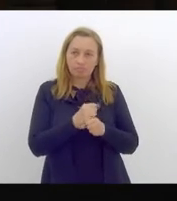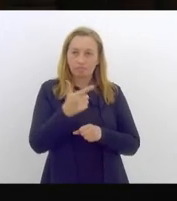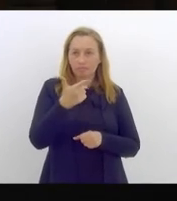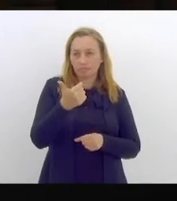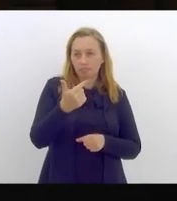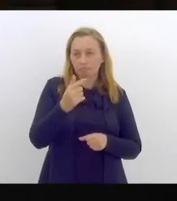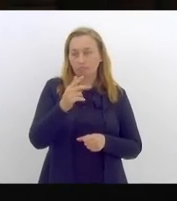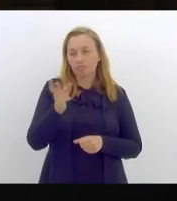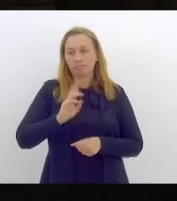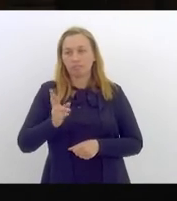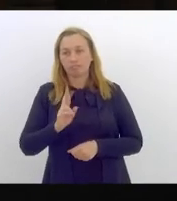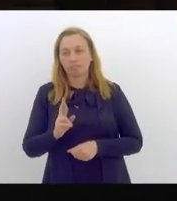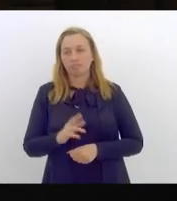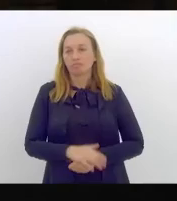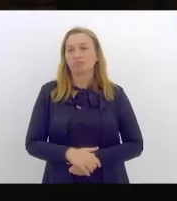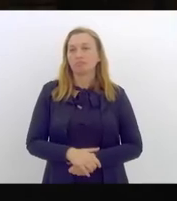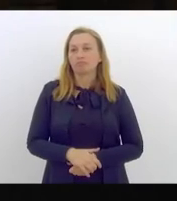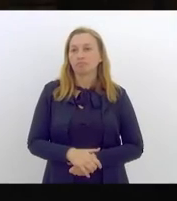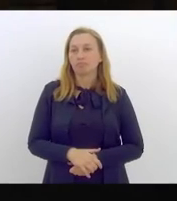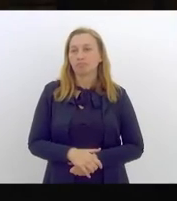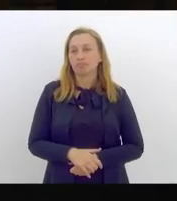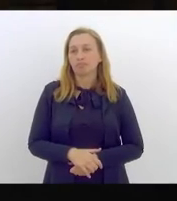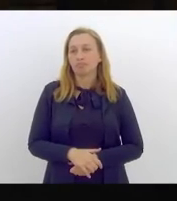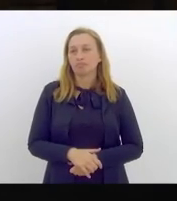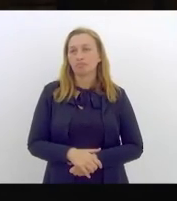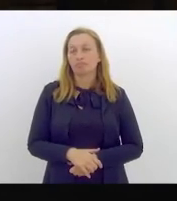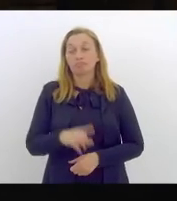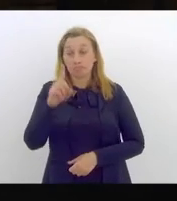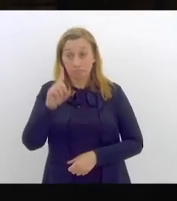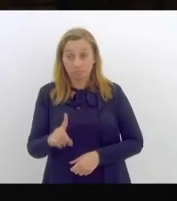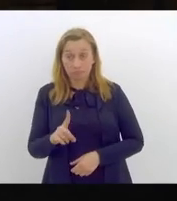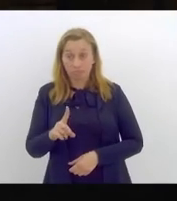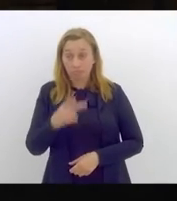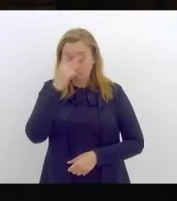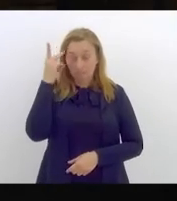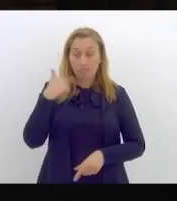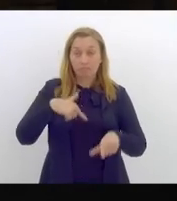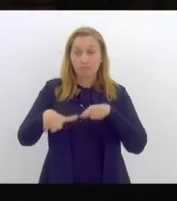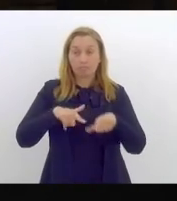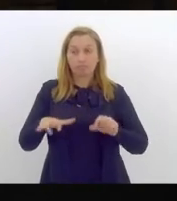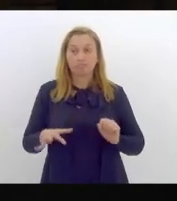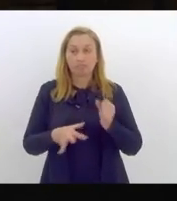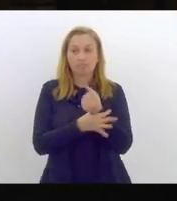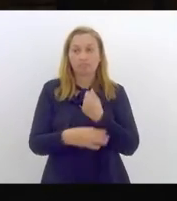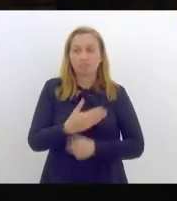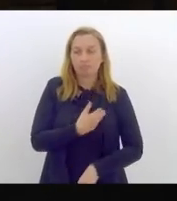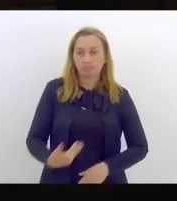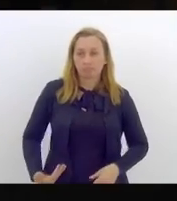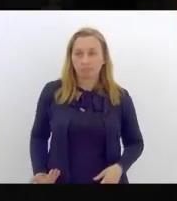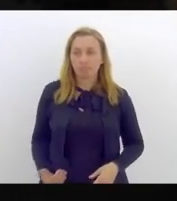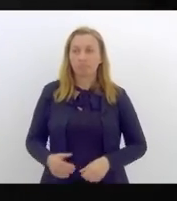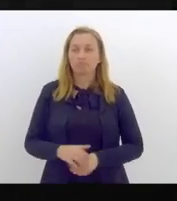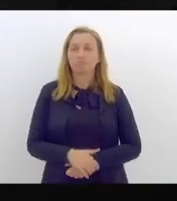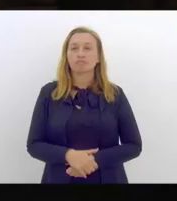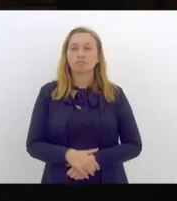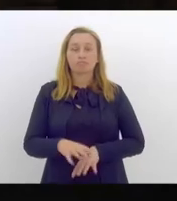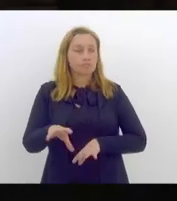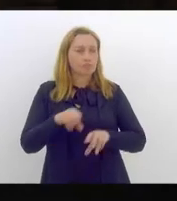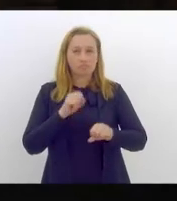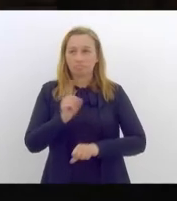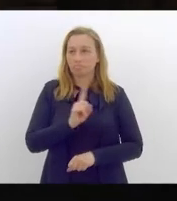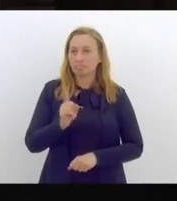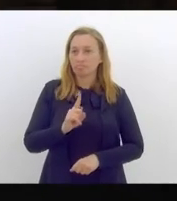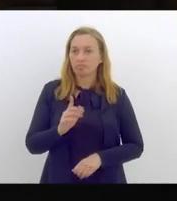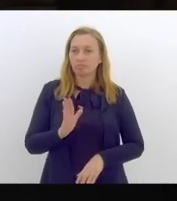que o orçamento da segurança pública cresce, para garantir direitos para os trabalhadores da segurança pública, para formá-los. Não, é